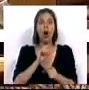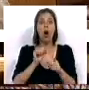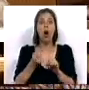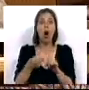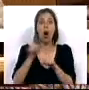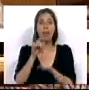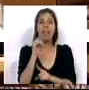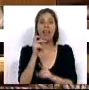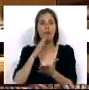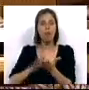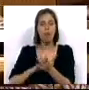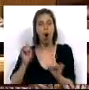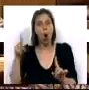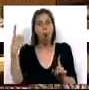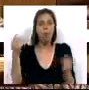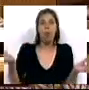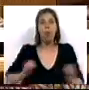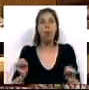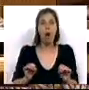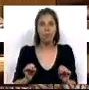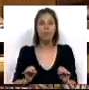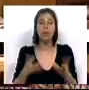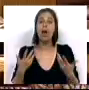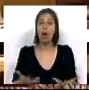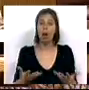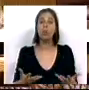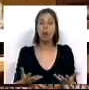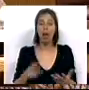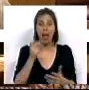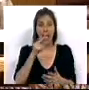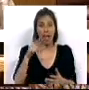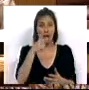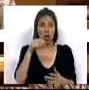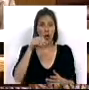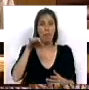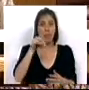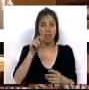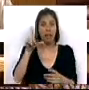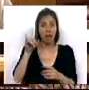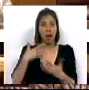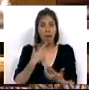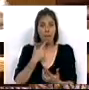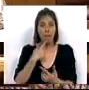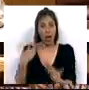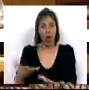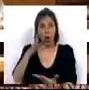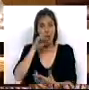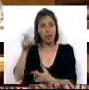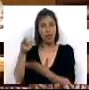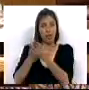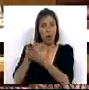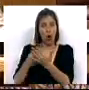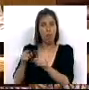aumento do IVA na restauração não existiria. Atualmente, António Pires de Lima é o Ministro da